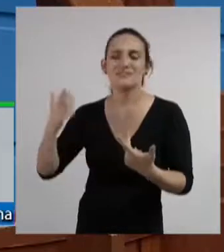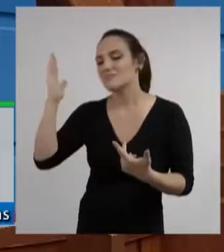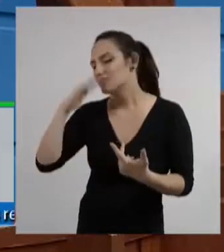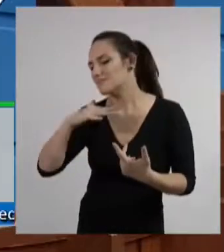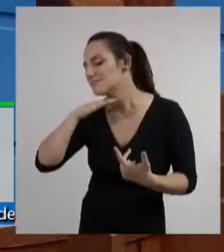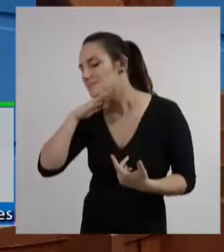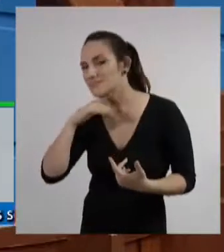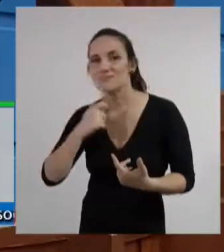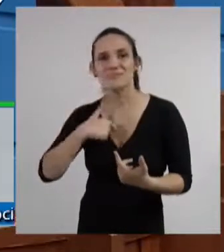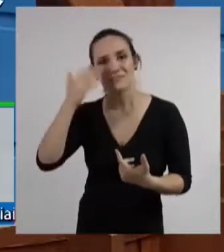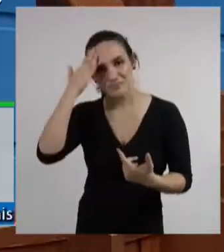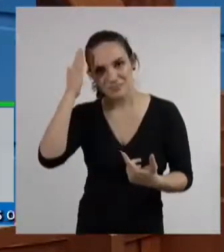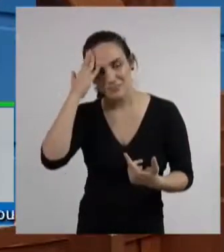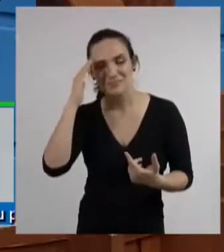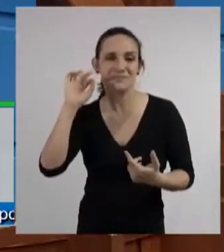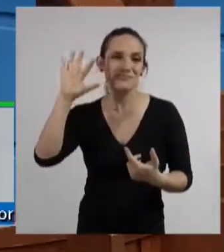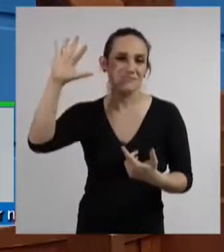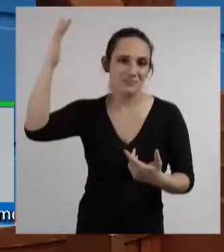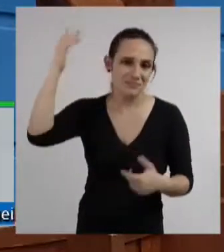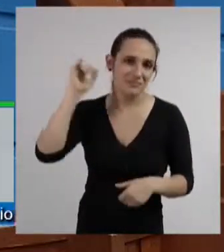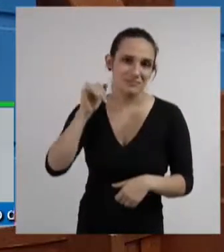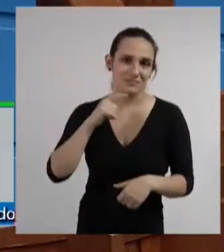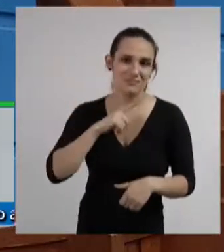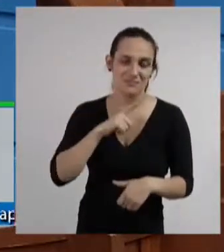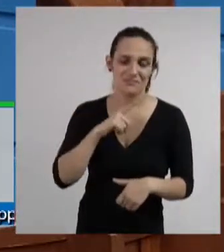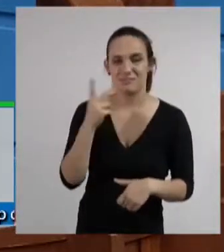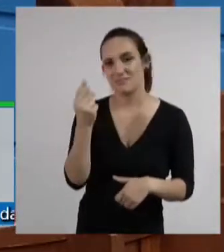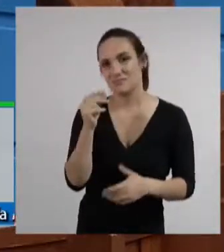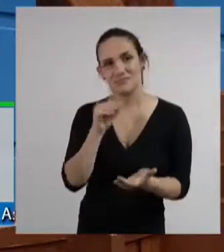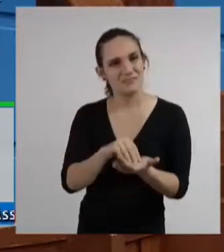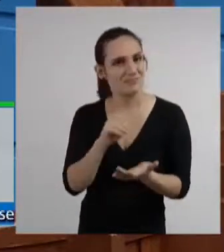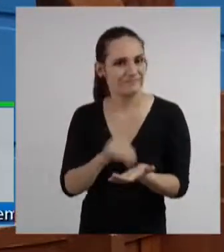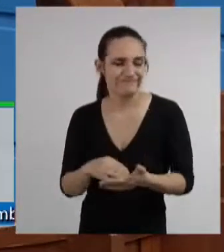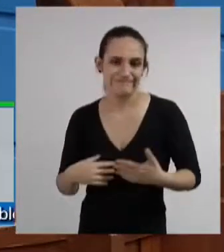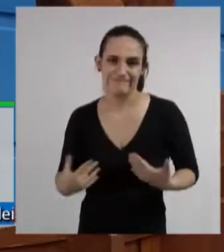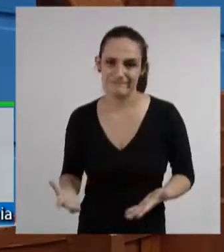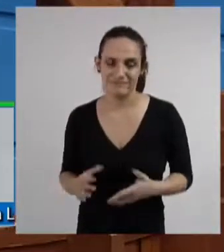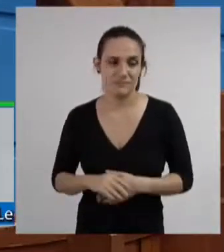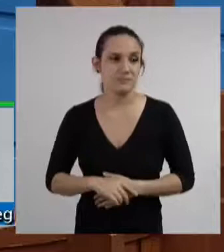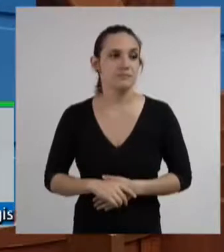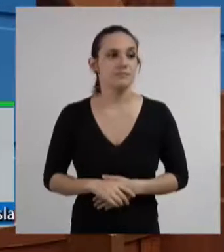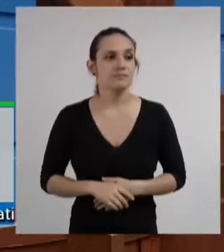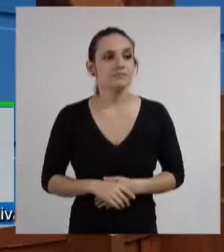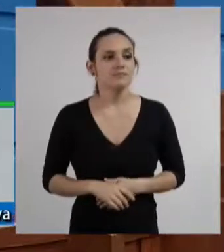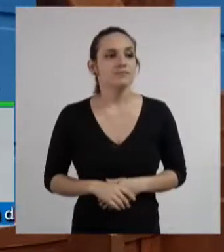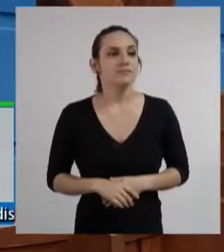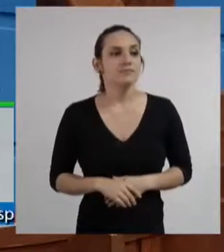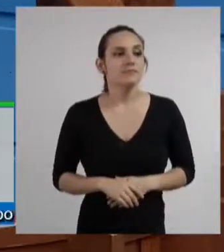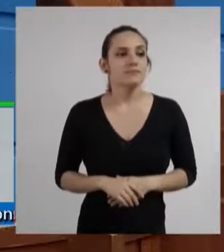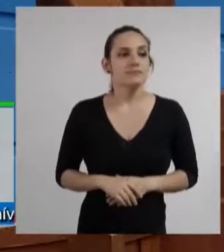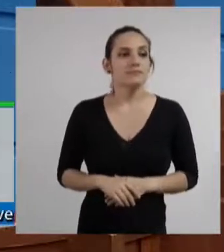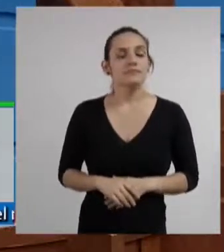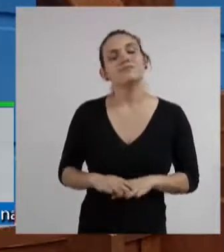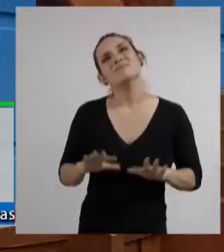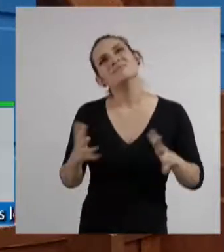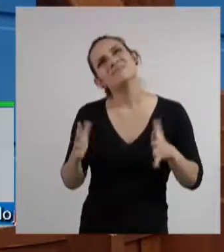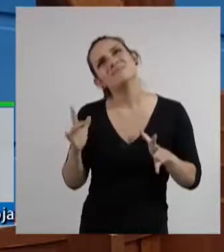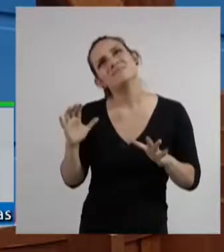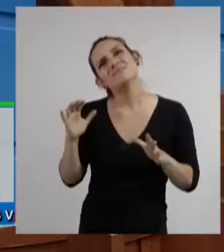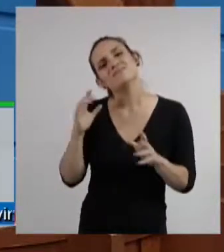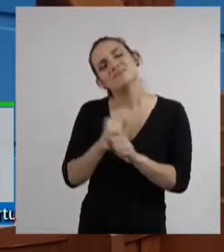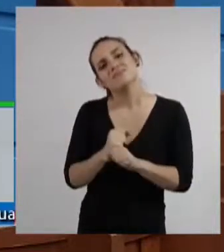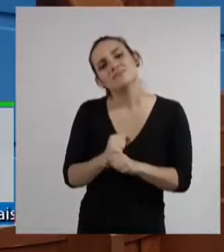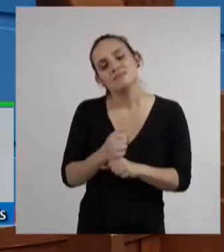nós sabemos que são frutos dessas condições precárias de vida. Isso equivale a